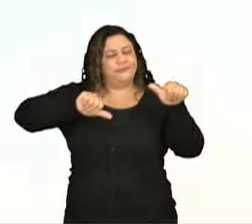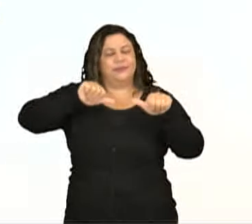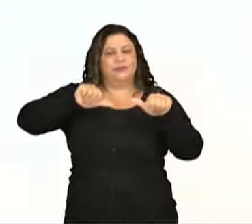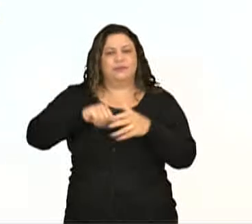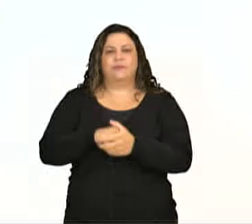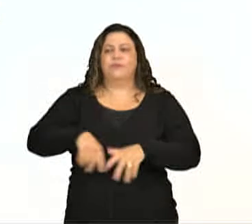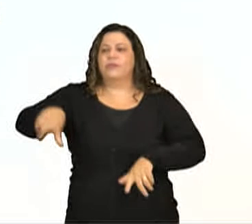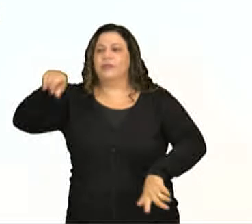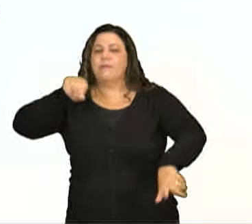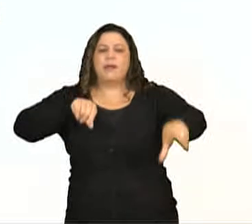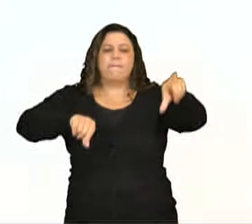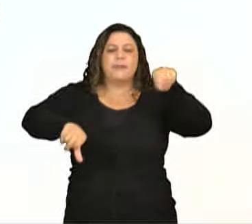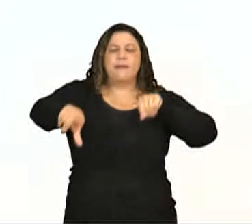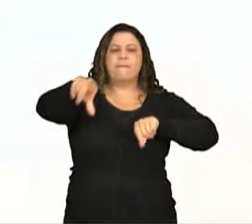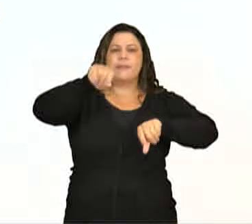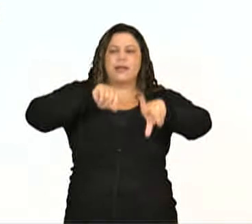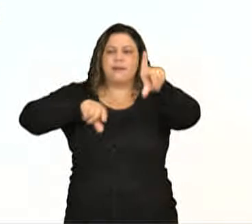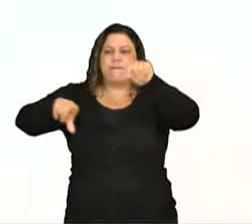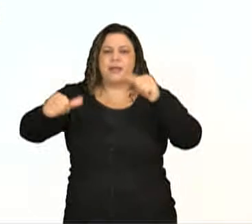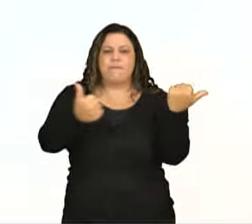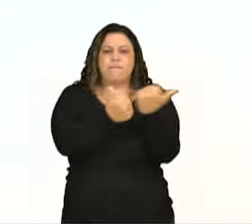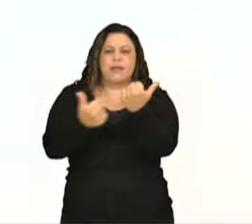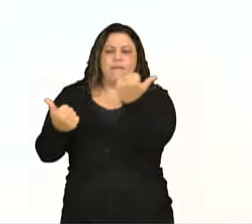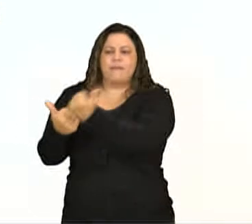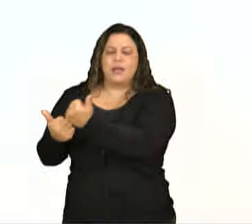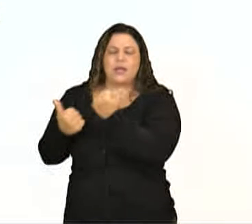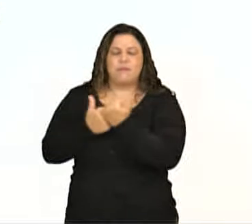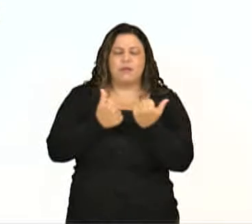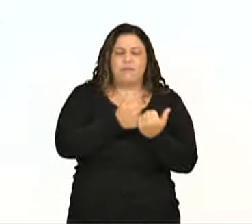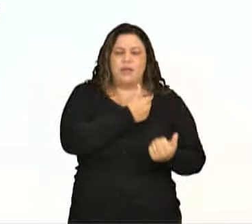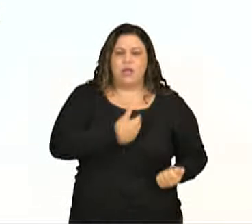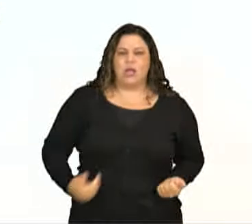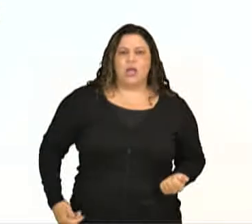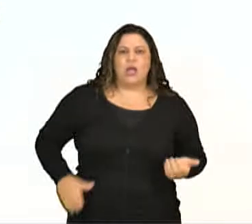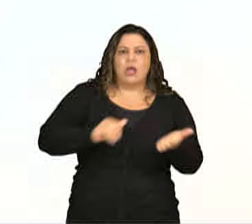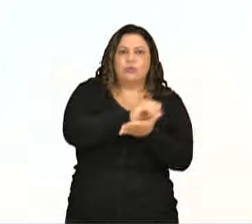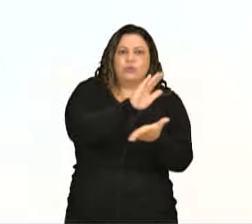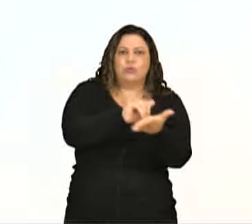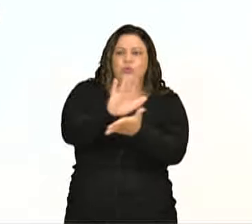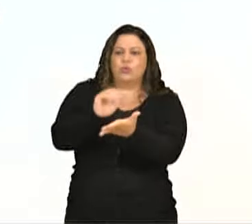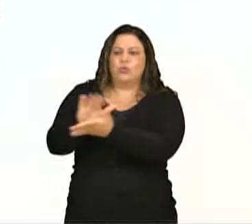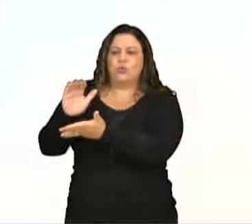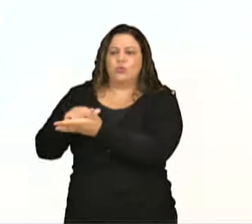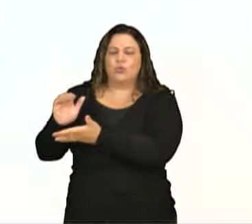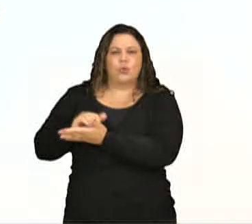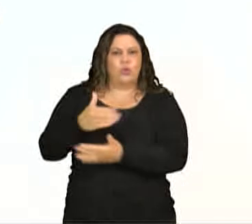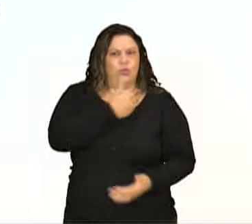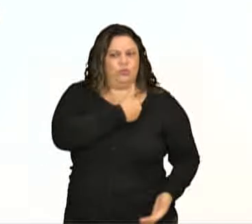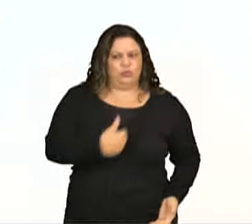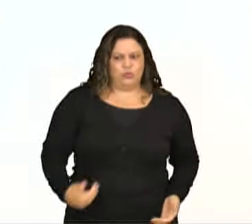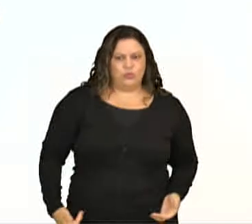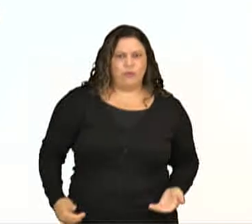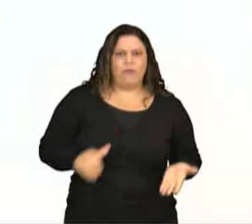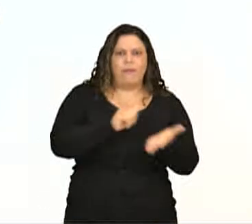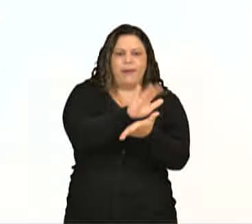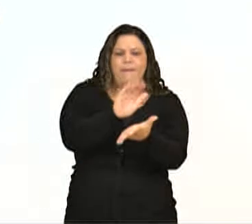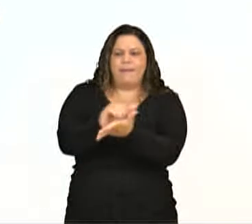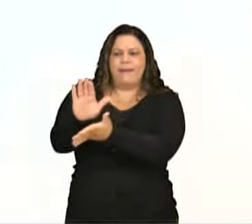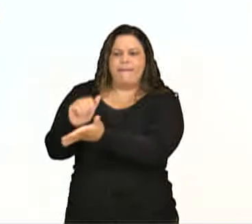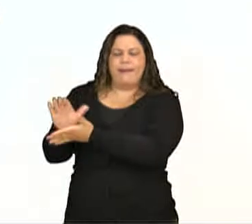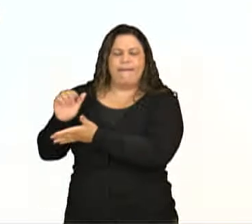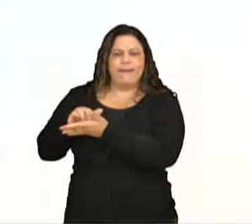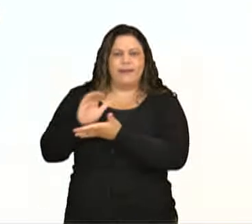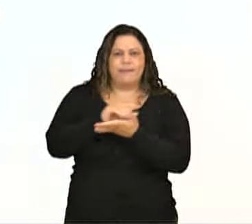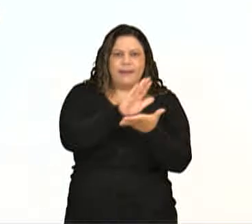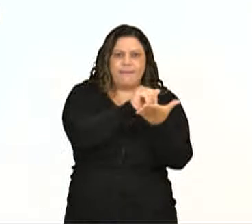Nomeou interventores para os estados, tirou todos os governadores e interventores ligados ao Getúlio foram governar os